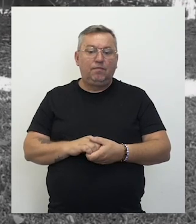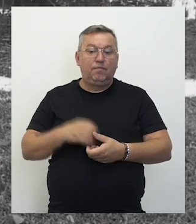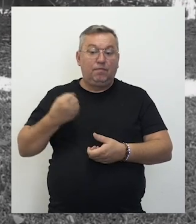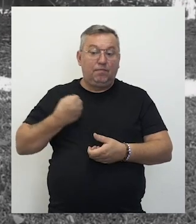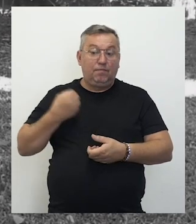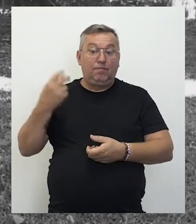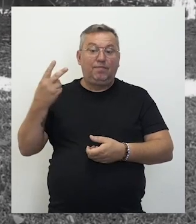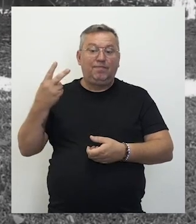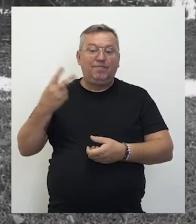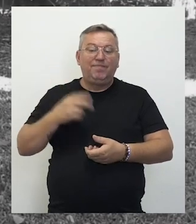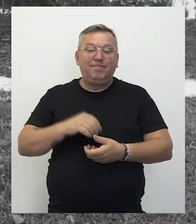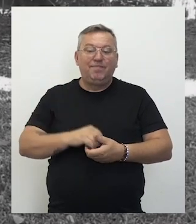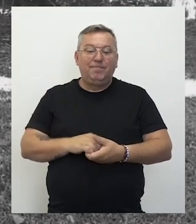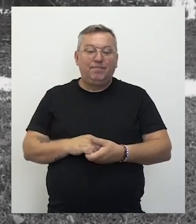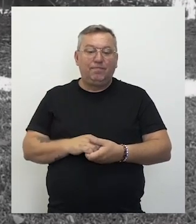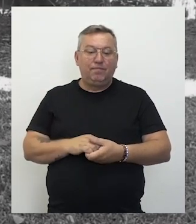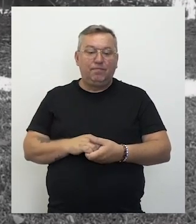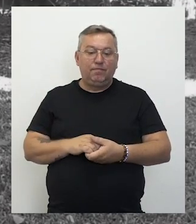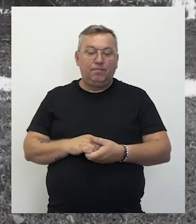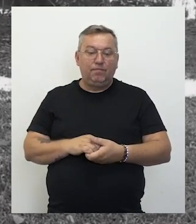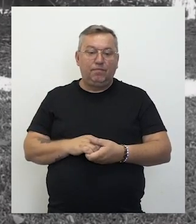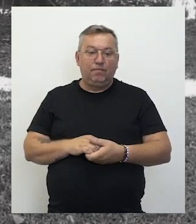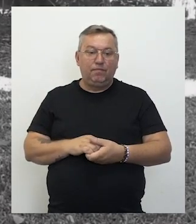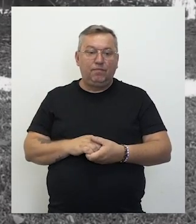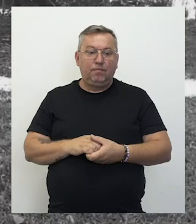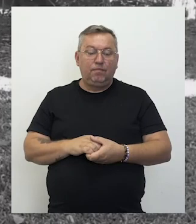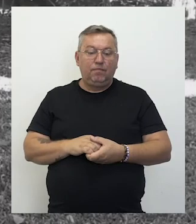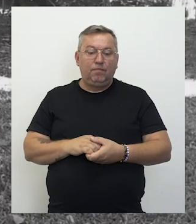Número 2.